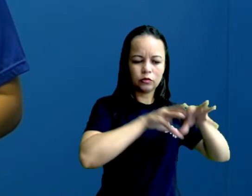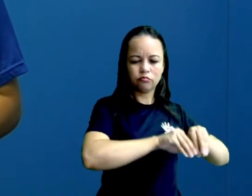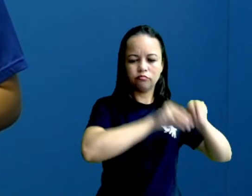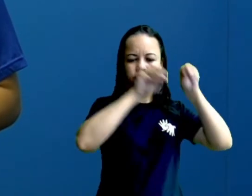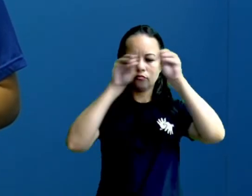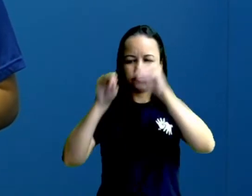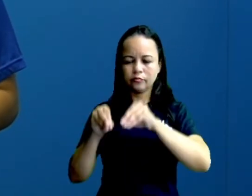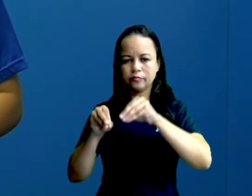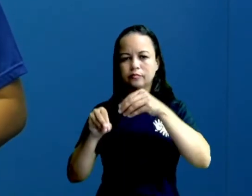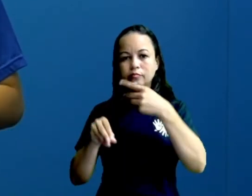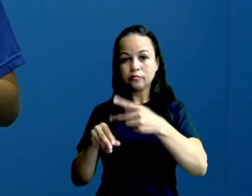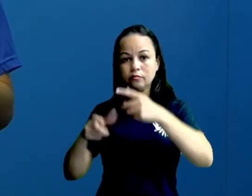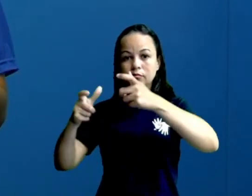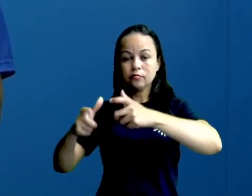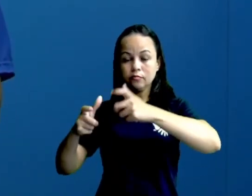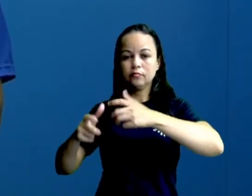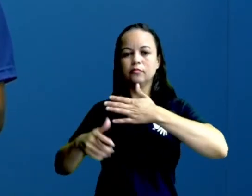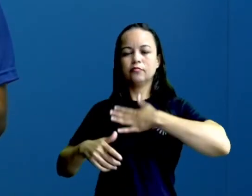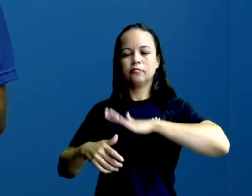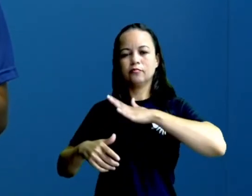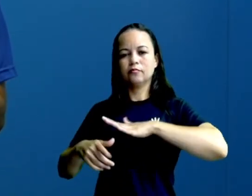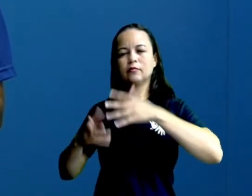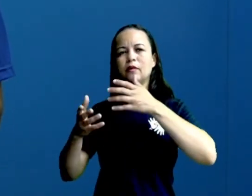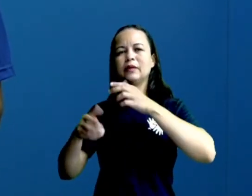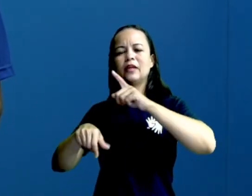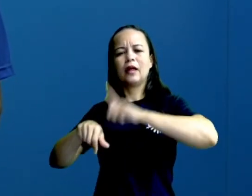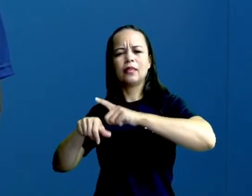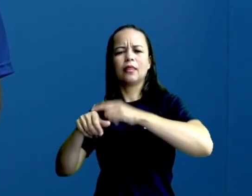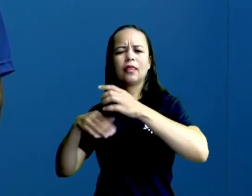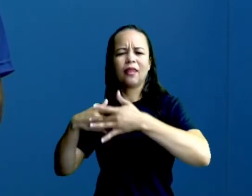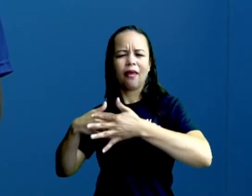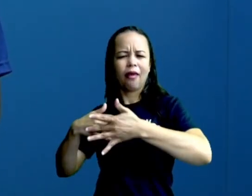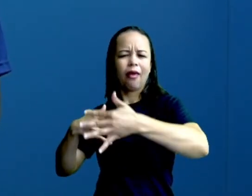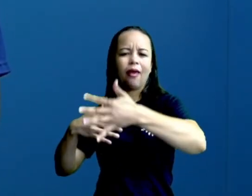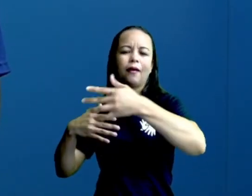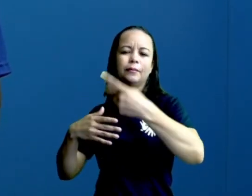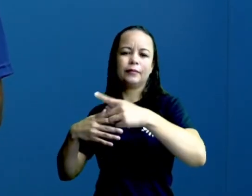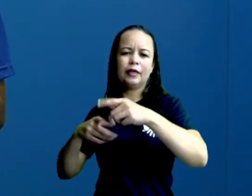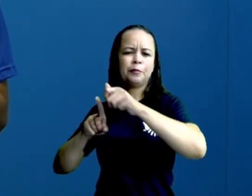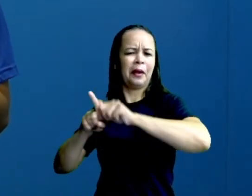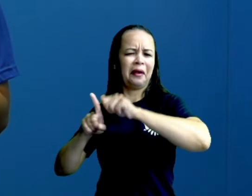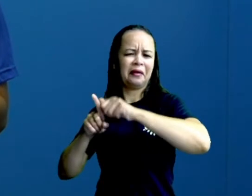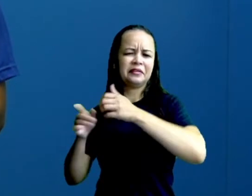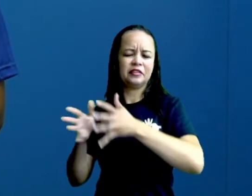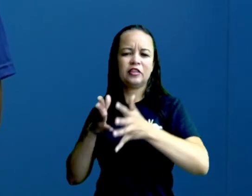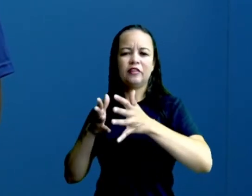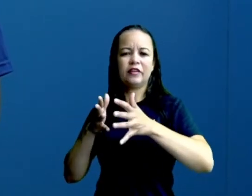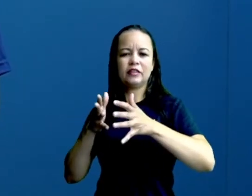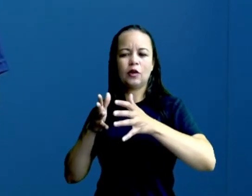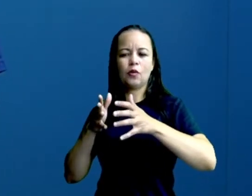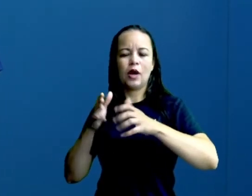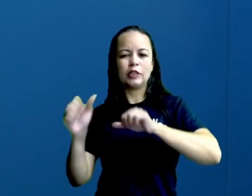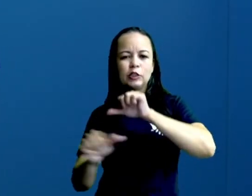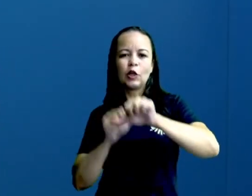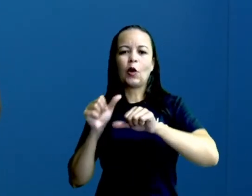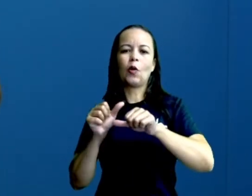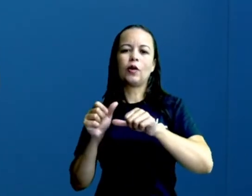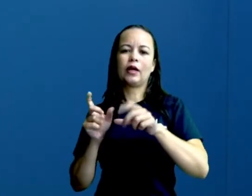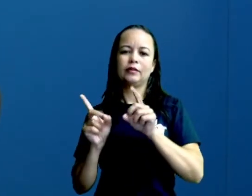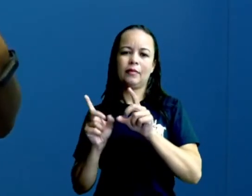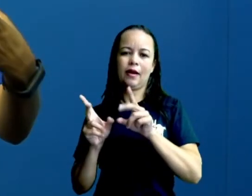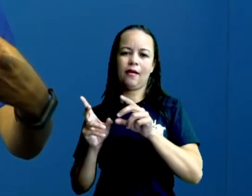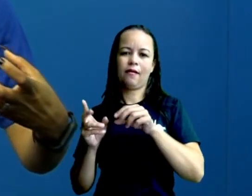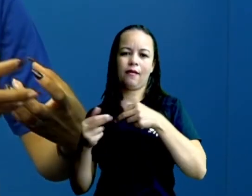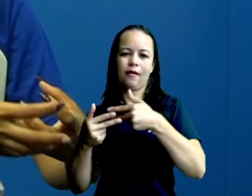ficavam repousando e descansando, passavam muito tempo ali. E eles faziam a troca dessas mercadorias.